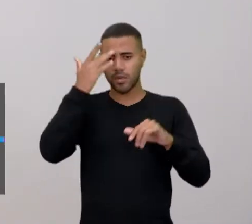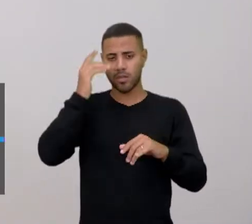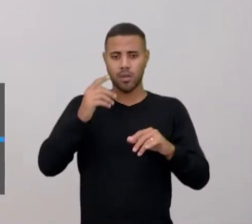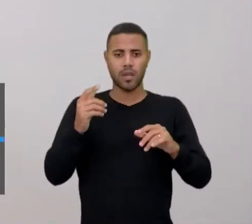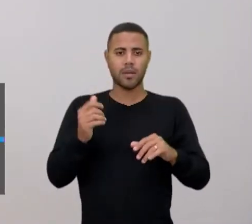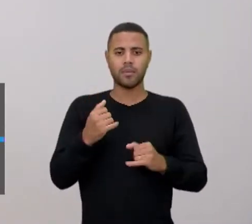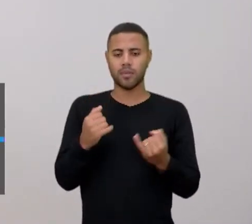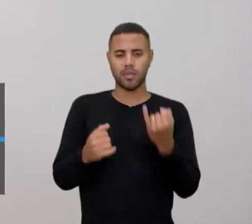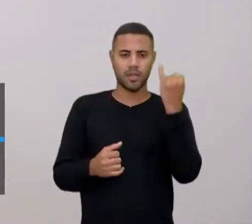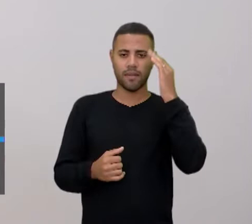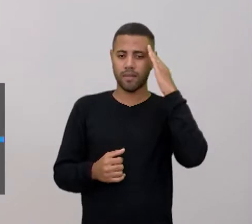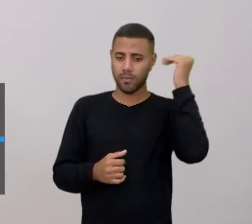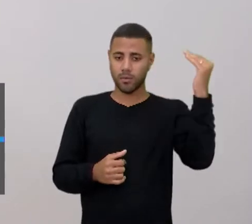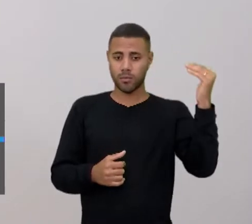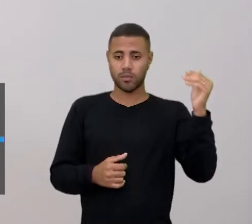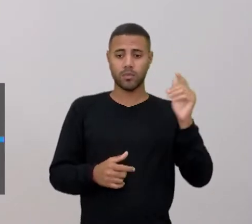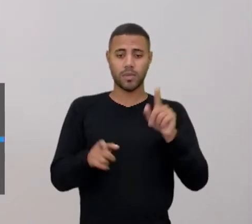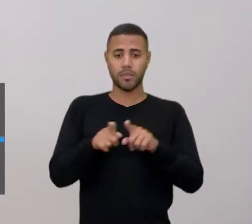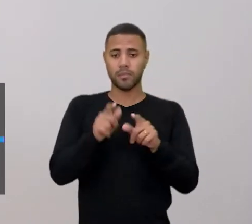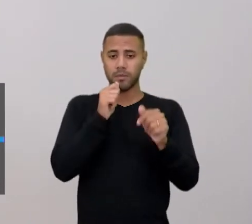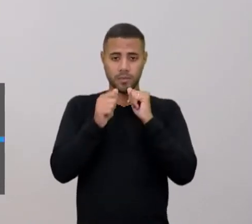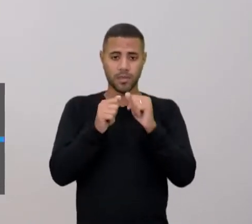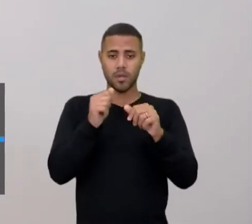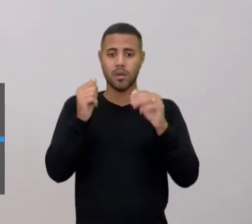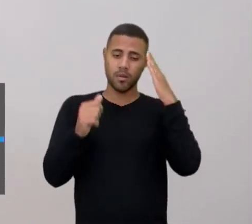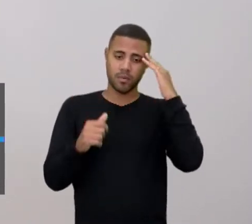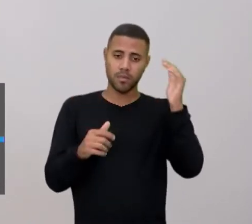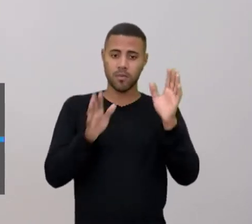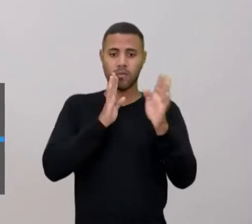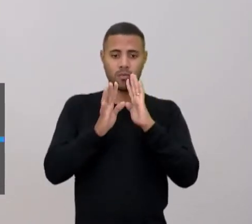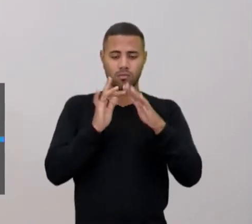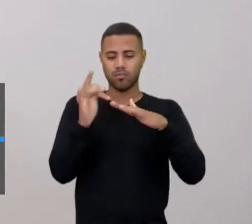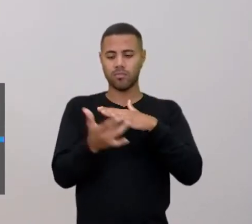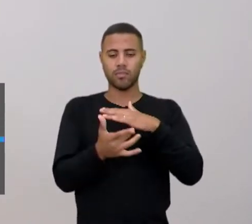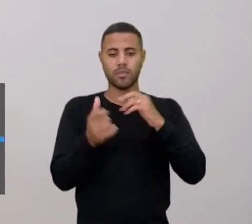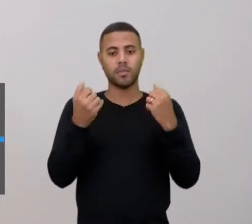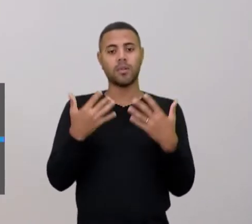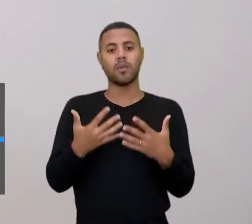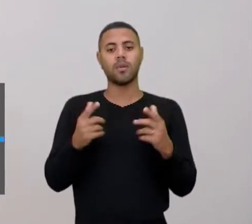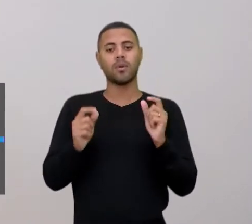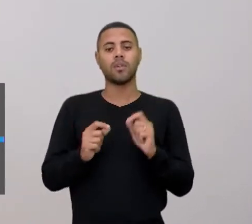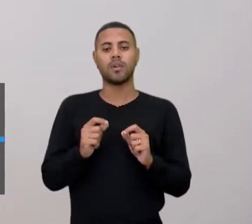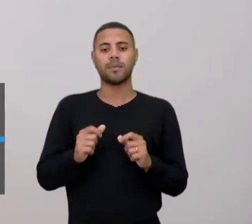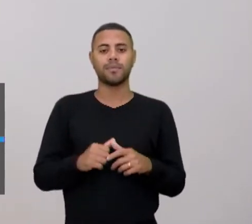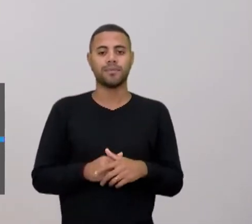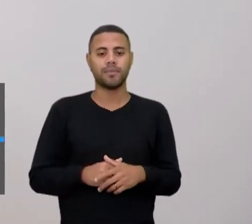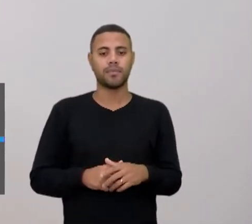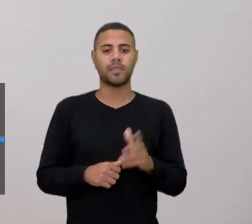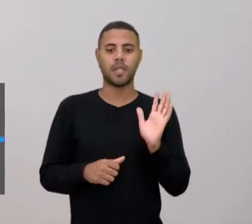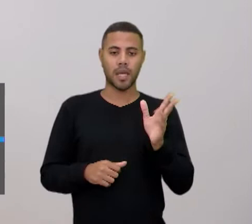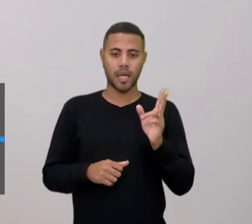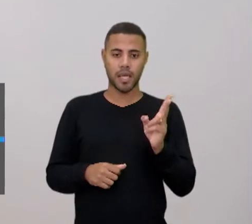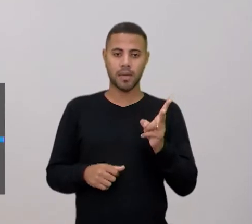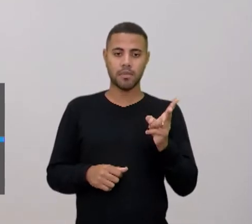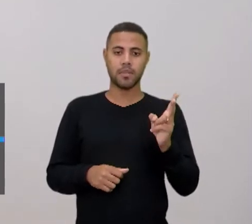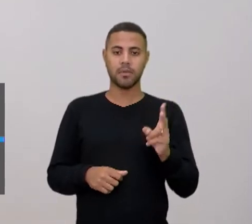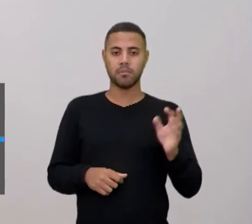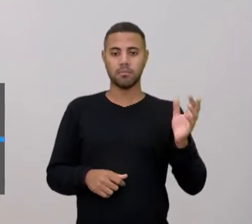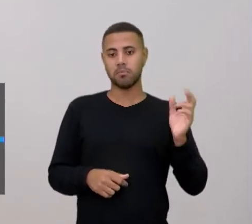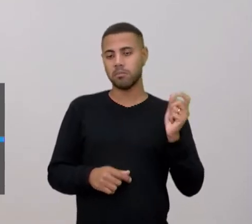aí dessas criações, né, de Facebook, de tudo mais, de redes assim, que eles falaram que eles ganham, qual que